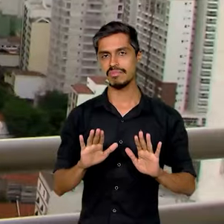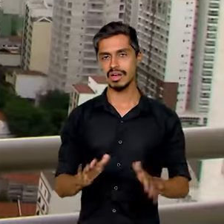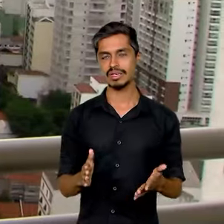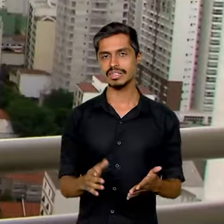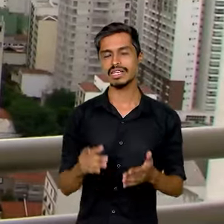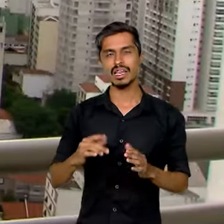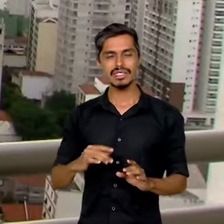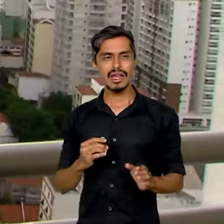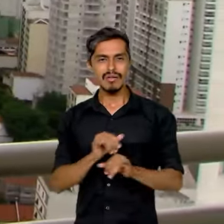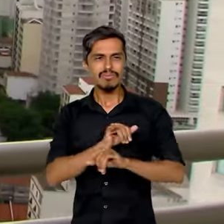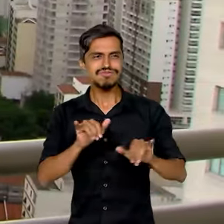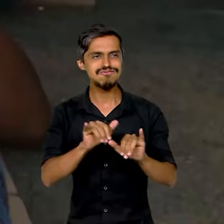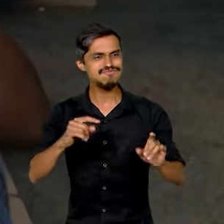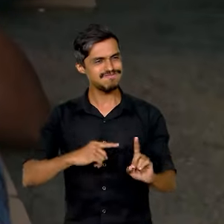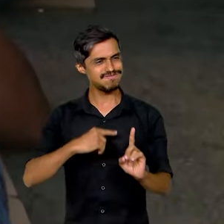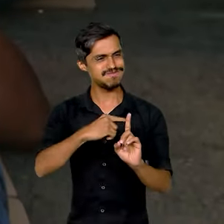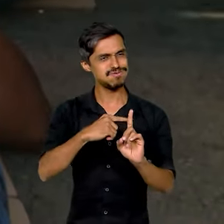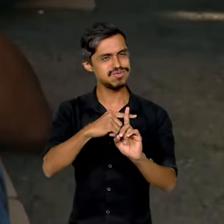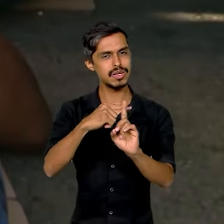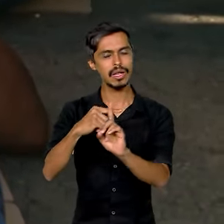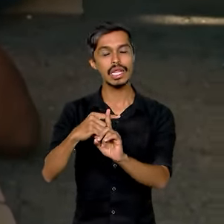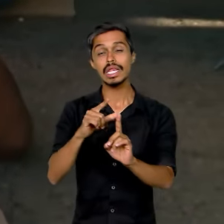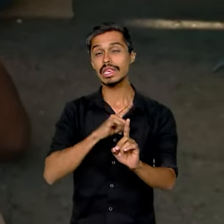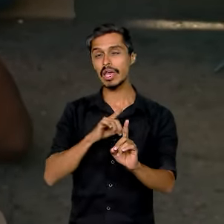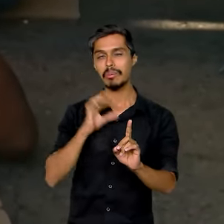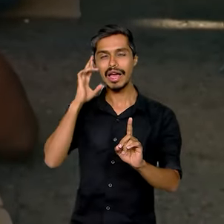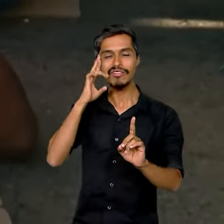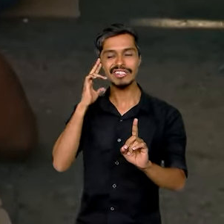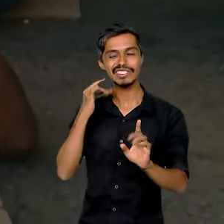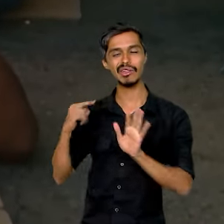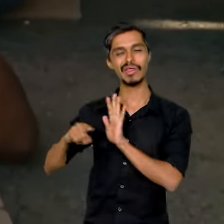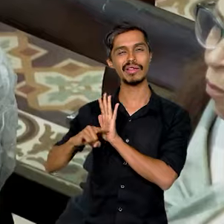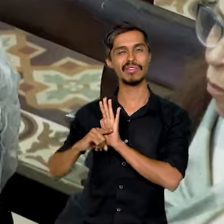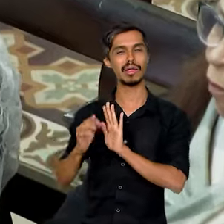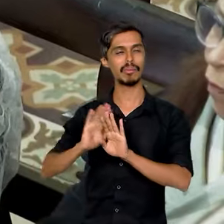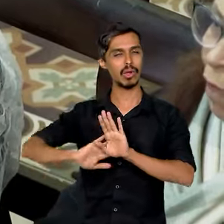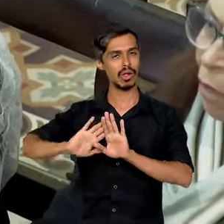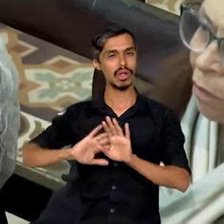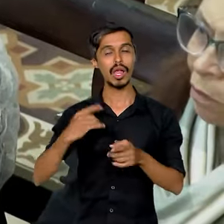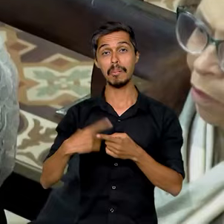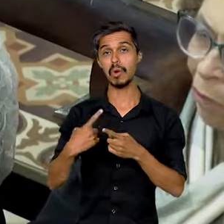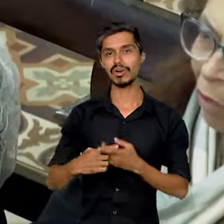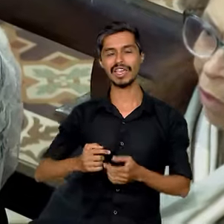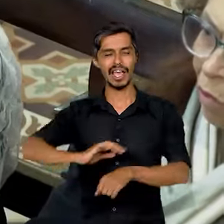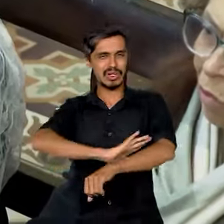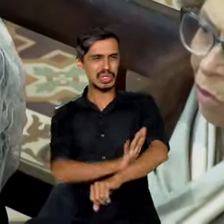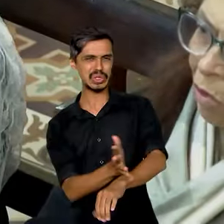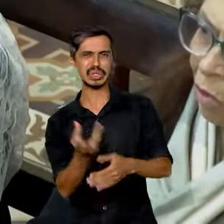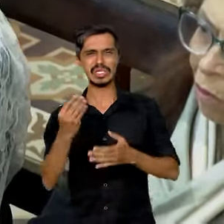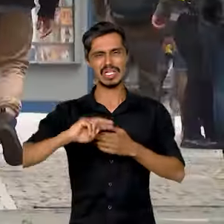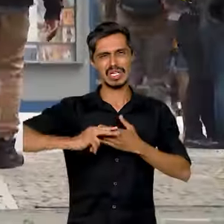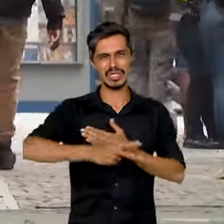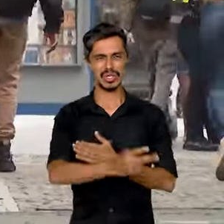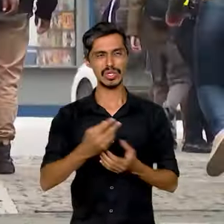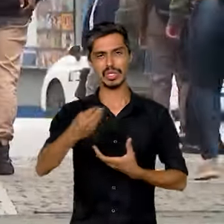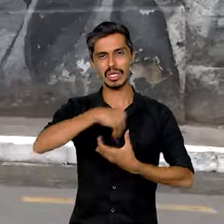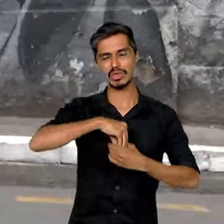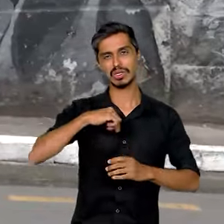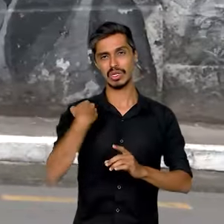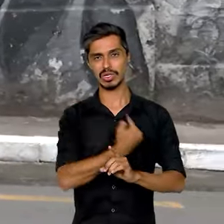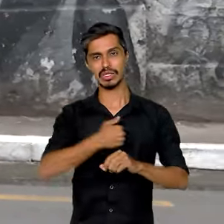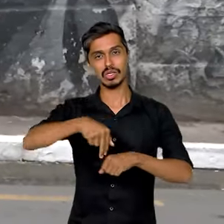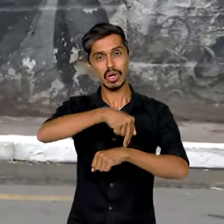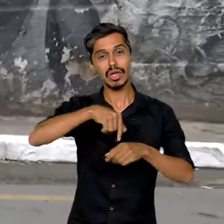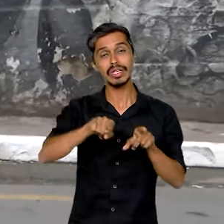Mas essa mensagem positiva vem junto com uma reflexão negativa: os efeitos do racismo na nossa sociedade e no